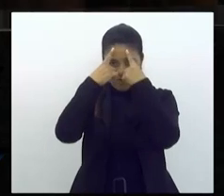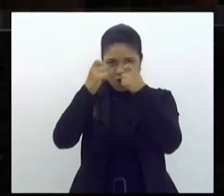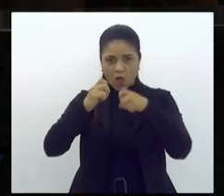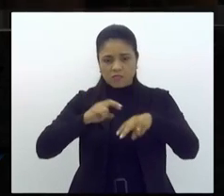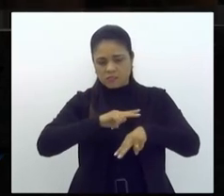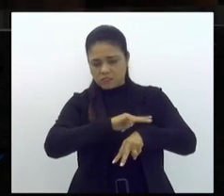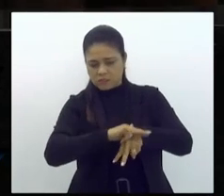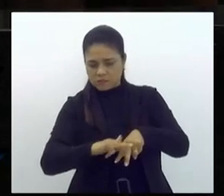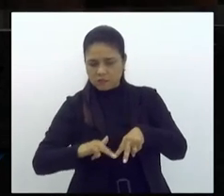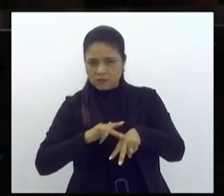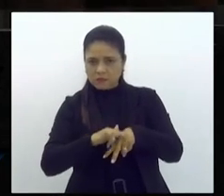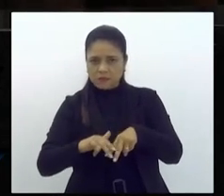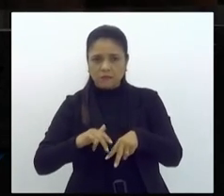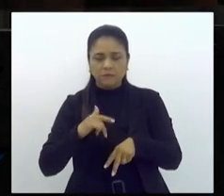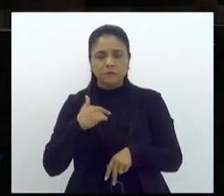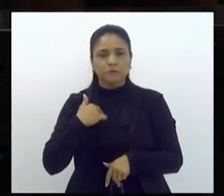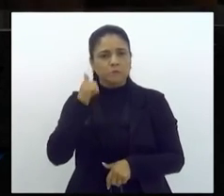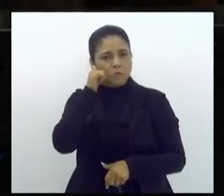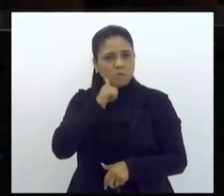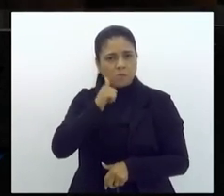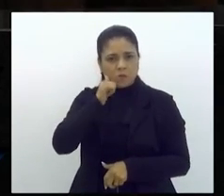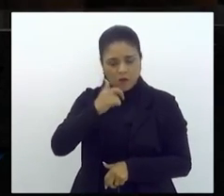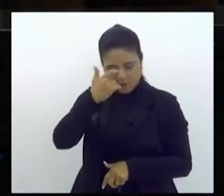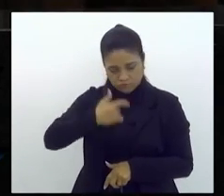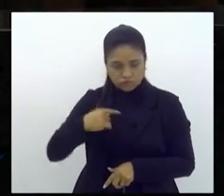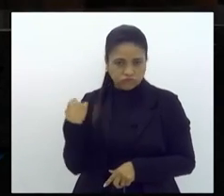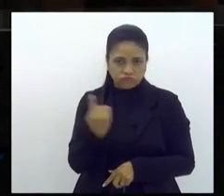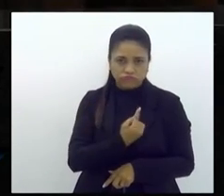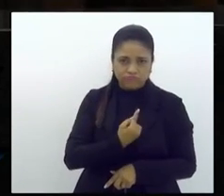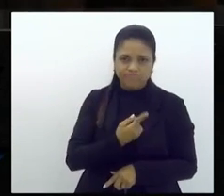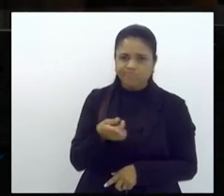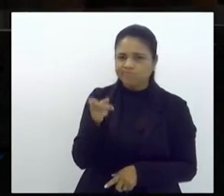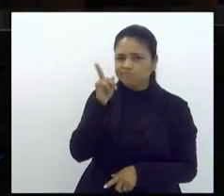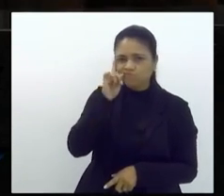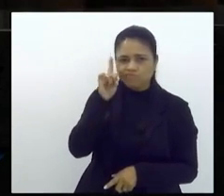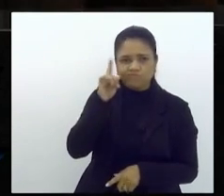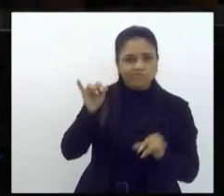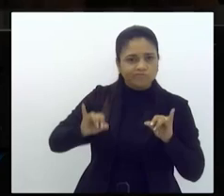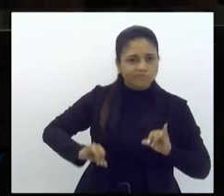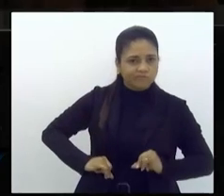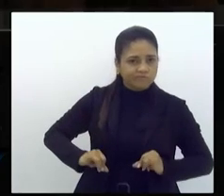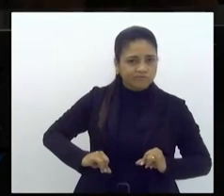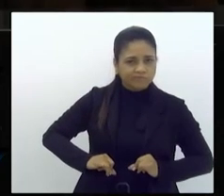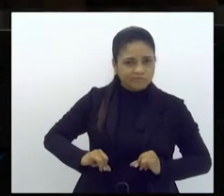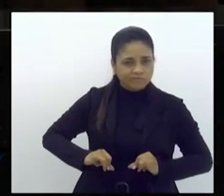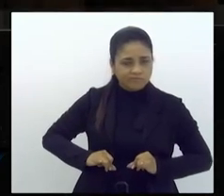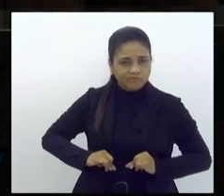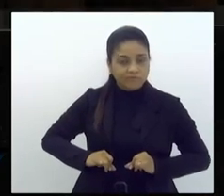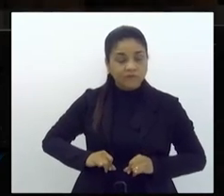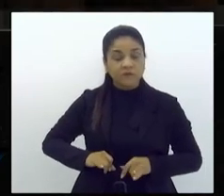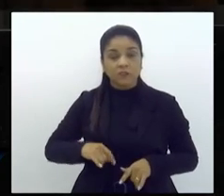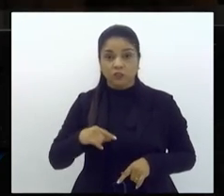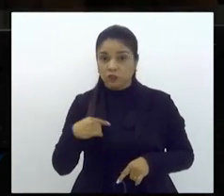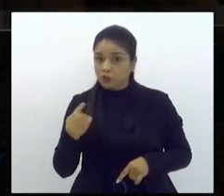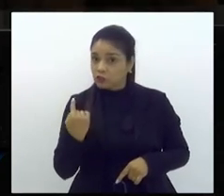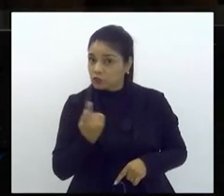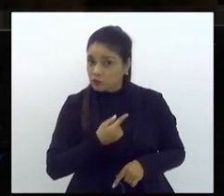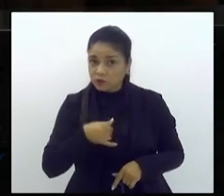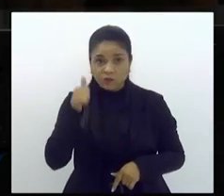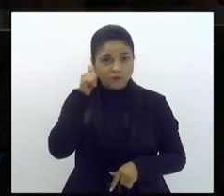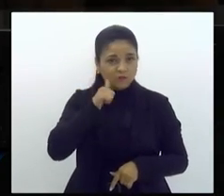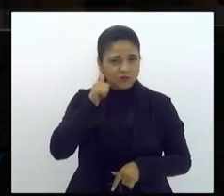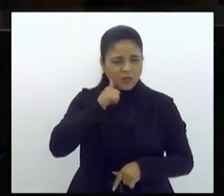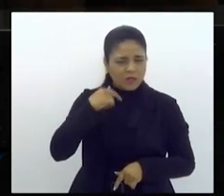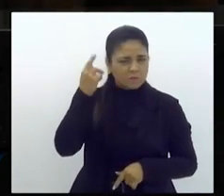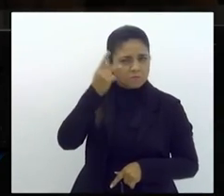nós mulheres sofremos cotidianamente nós mulheres que estamos na política sabemos o que